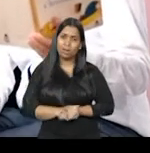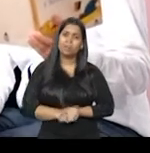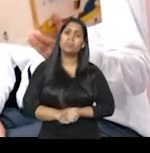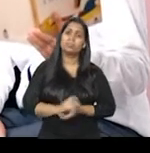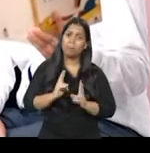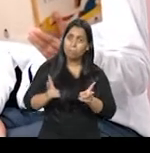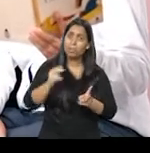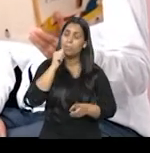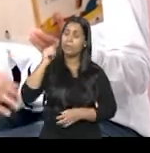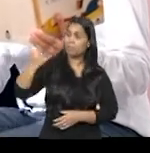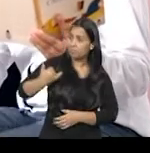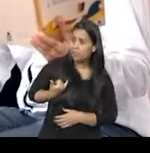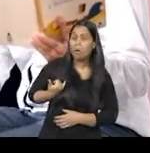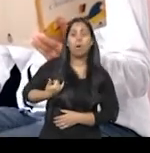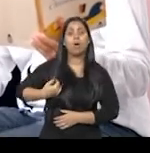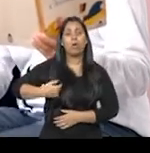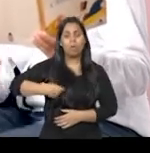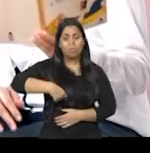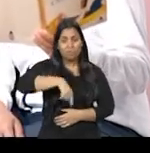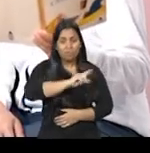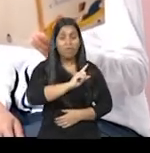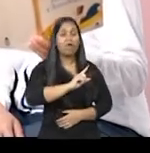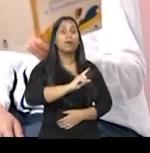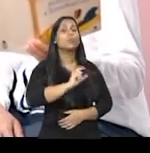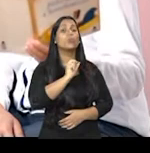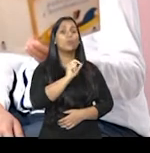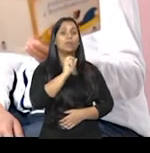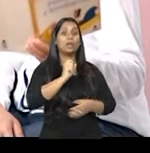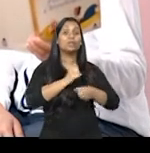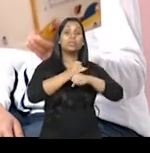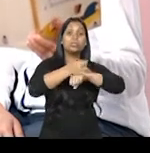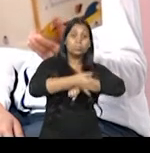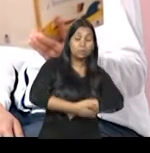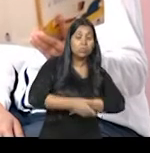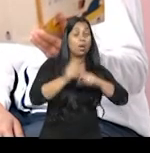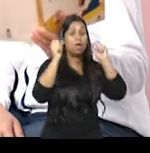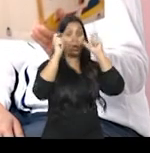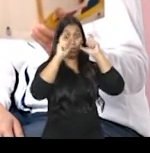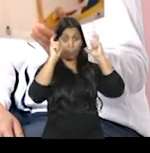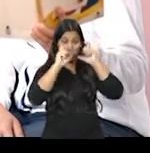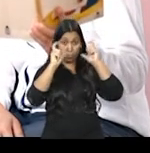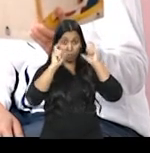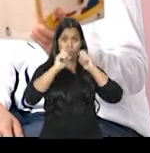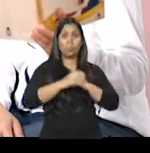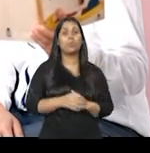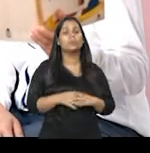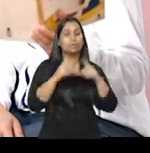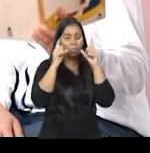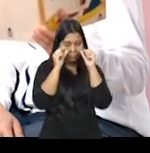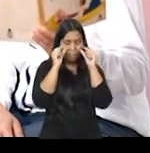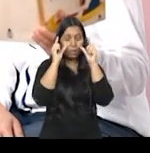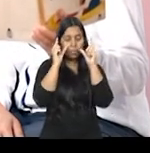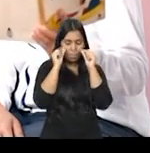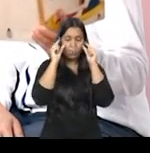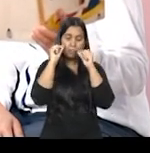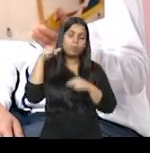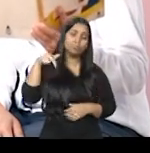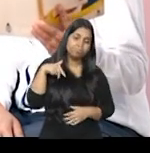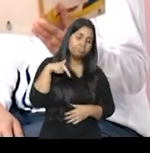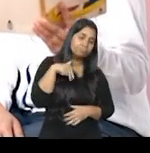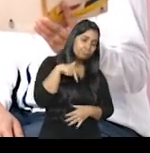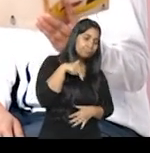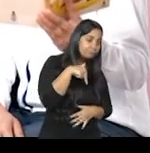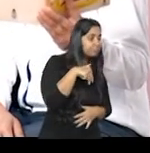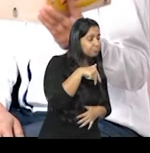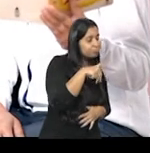vem a mesma senhora. Vai indo até o ponto em que de madrugada acordo e ainda sonolenta atravesso a